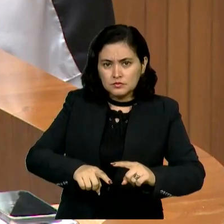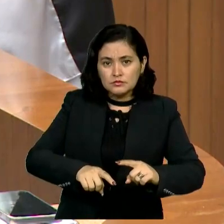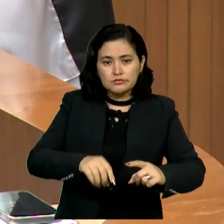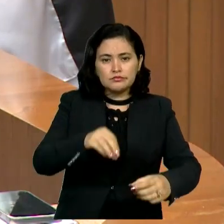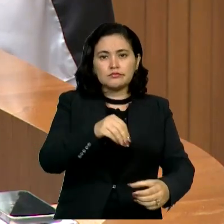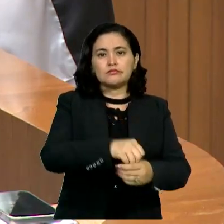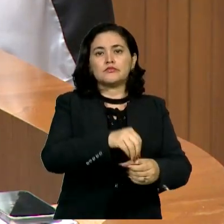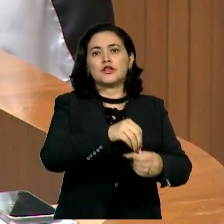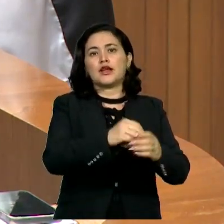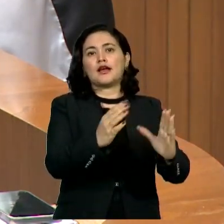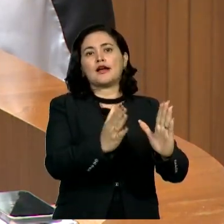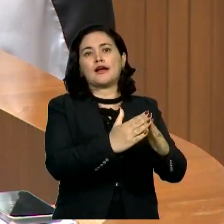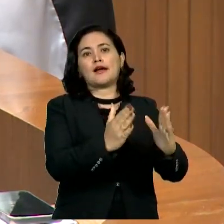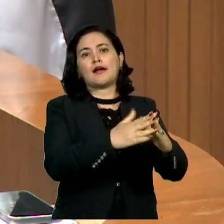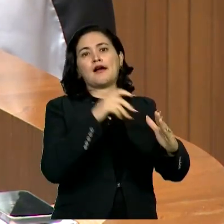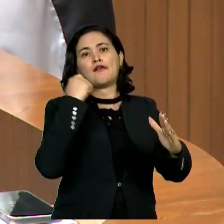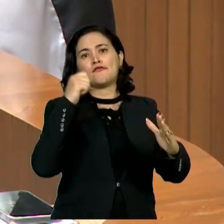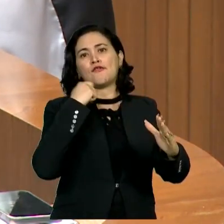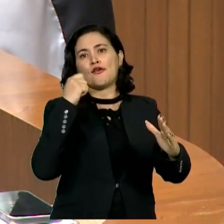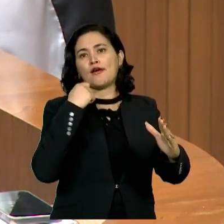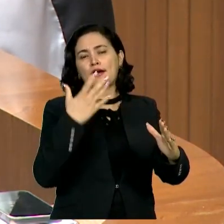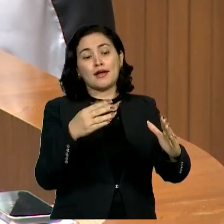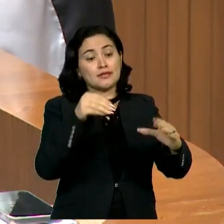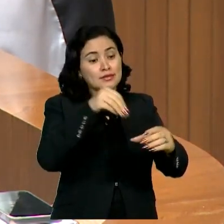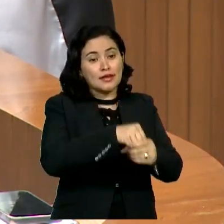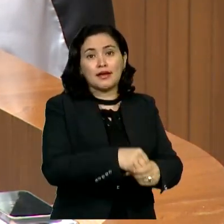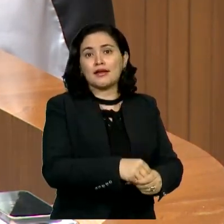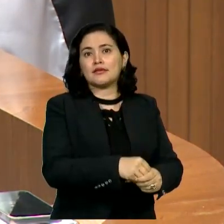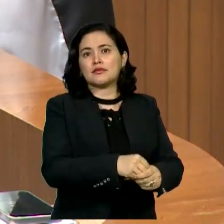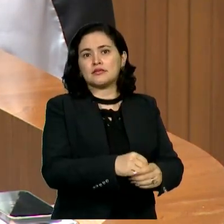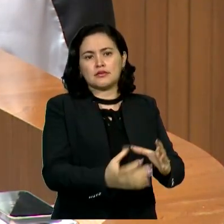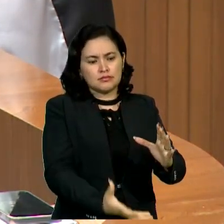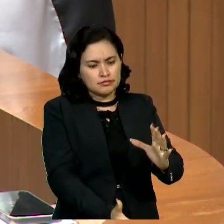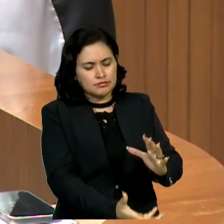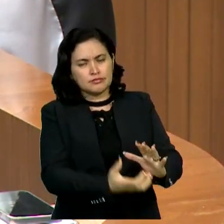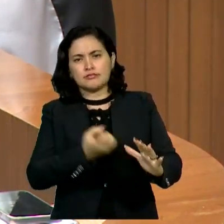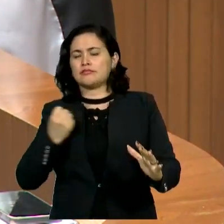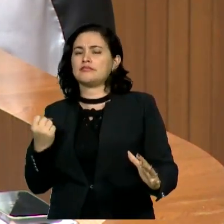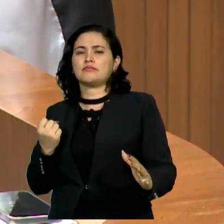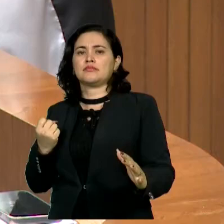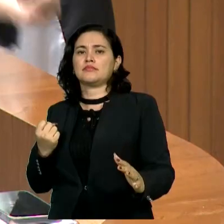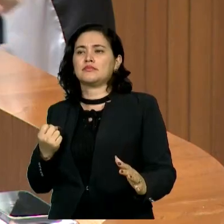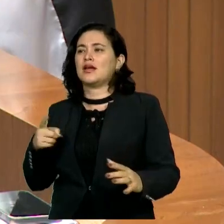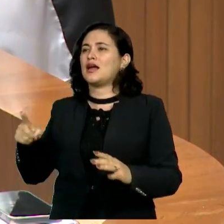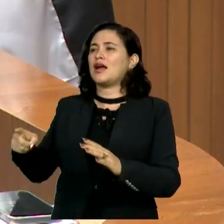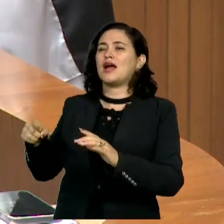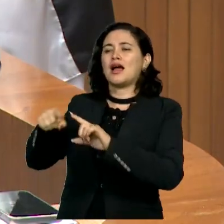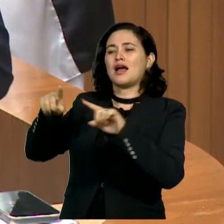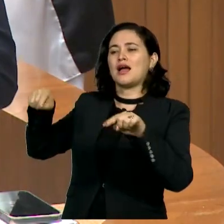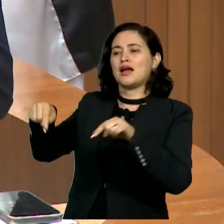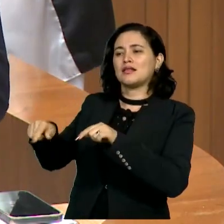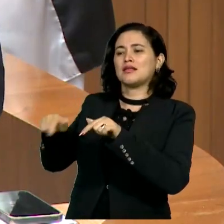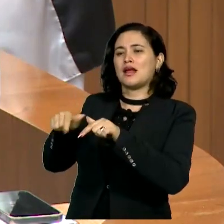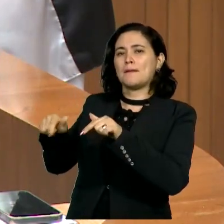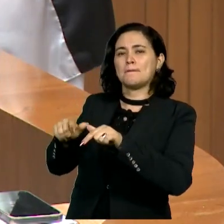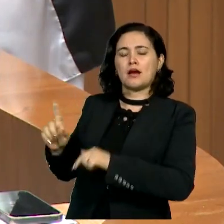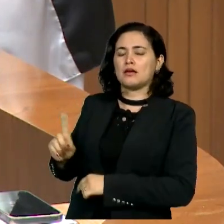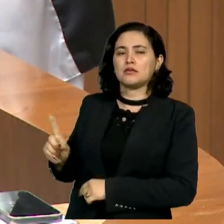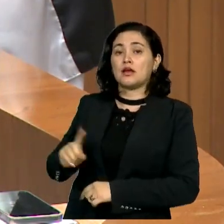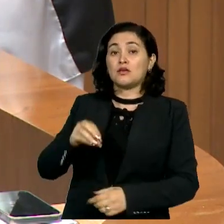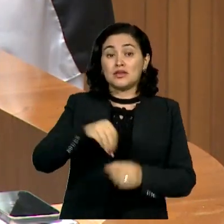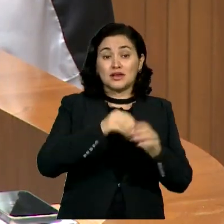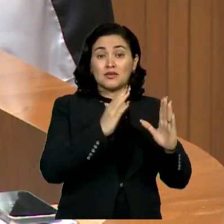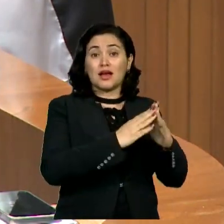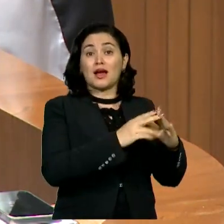dos advogados. Não teve violação de escritório. Então não tem essa conversinha de violação de prerrogativa de